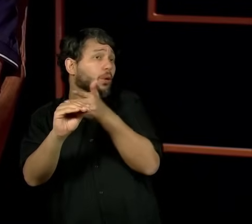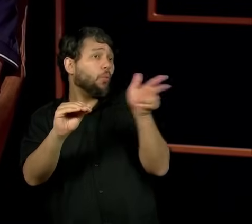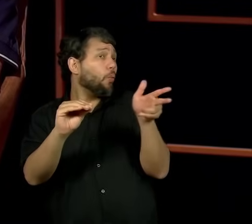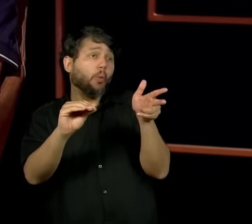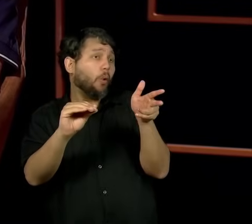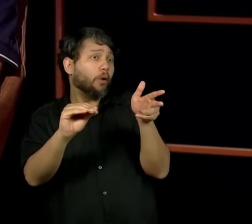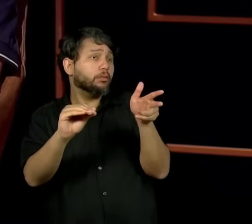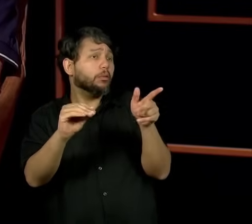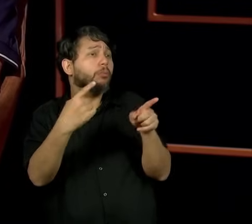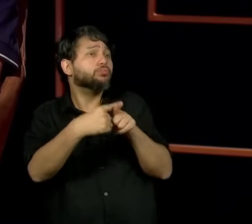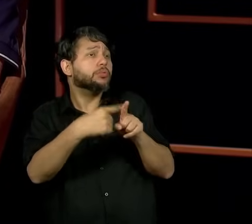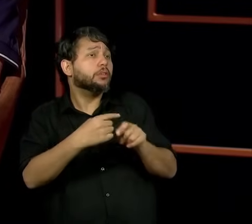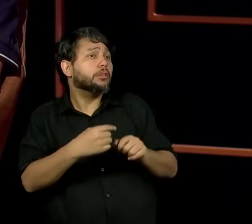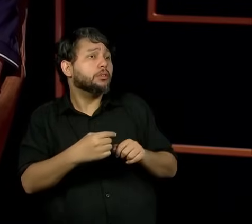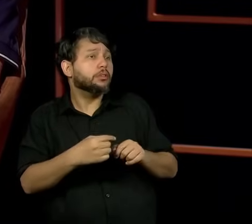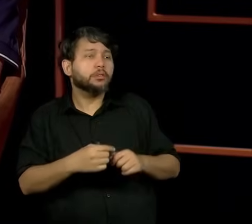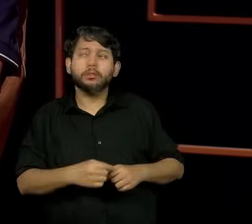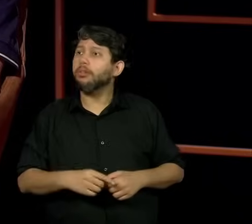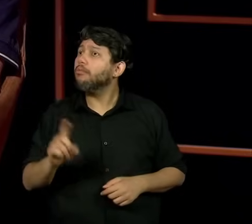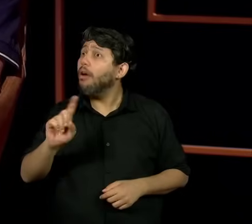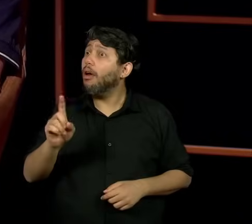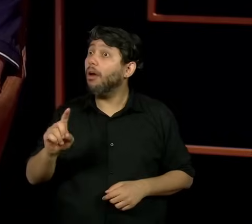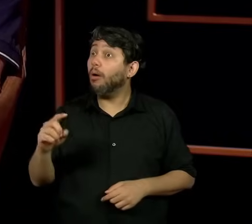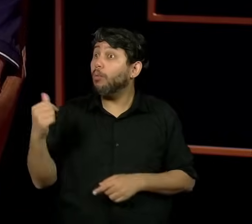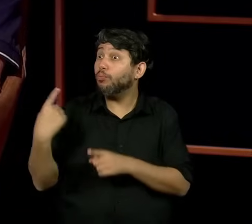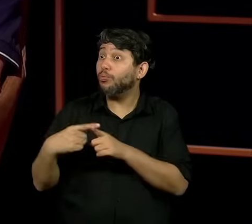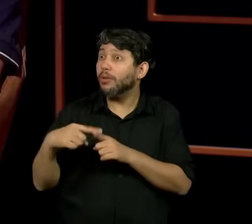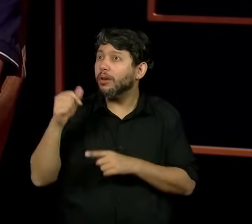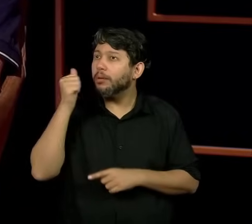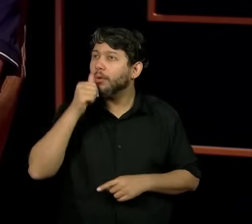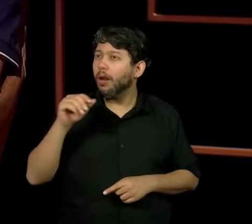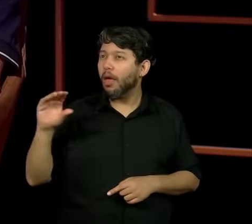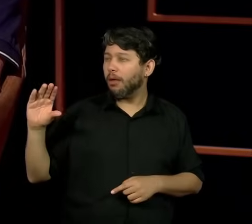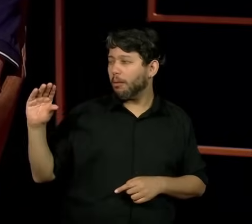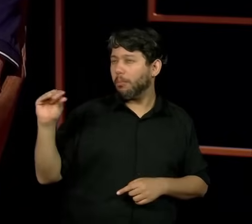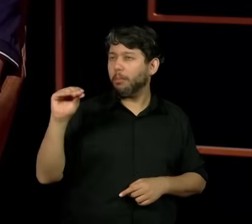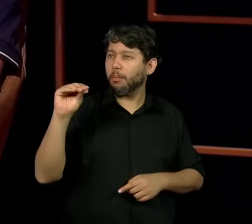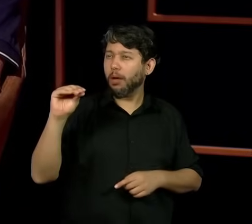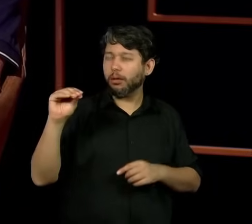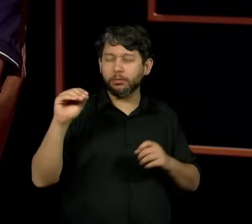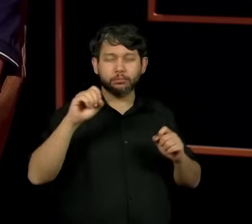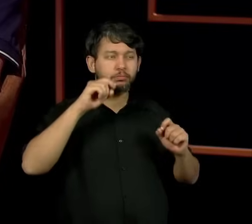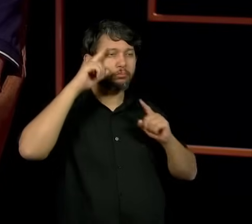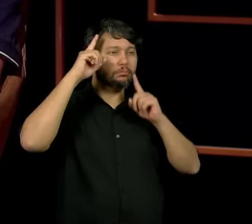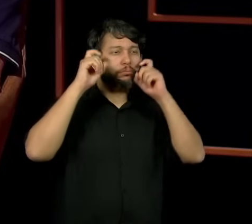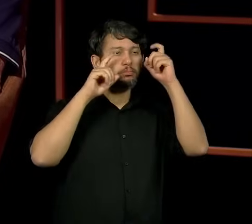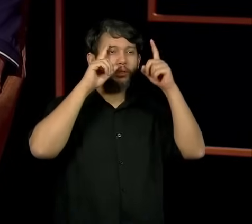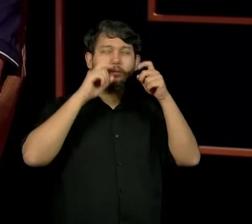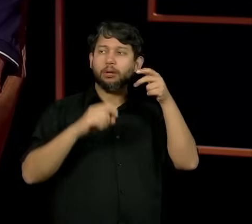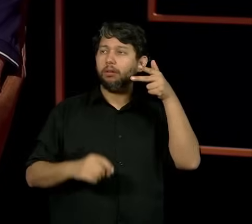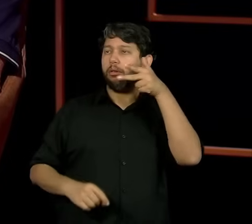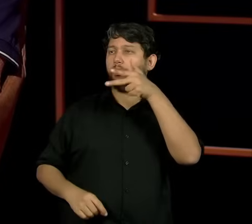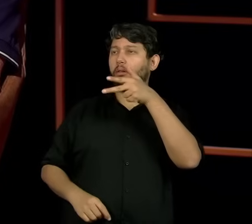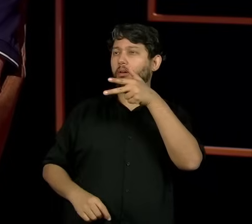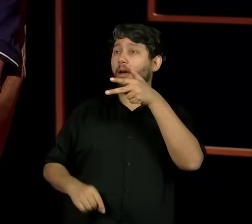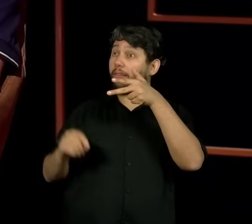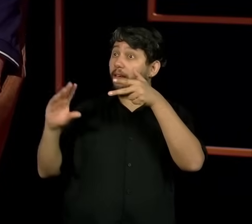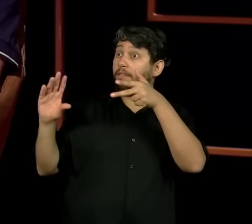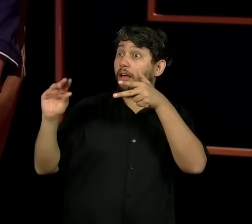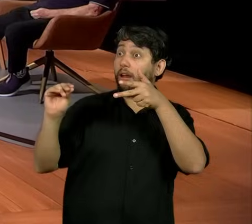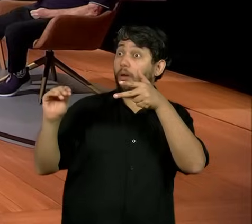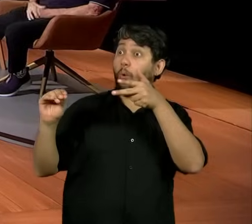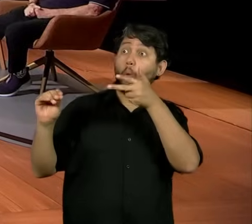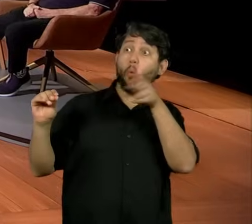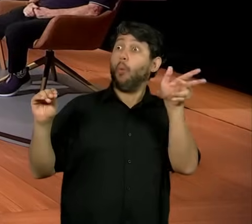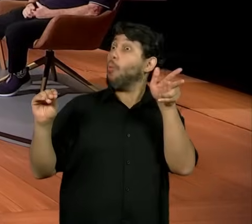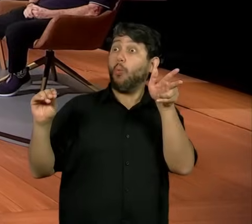não, porque é tão fascinante a forma com que ela muda a expressão dela e a coisa nova que ela vai falar, que